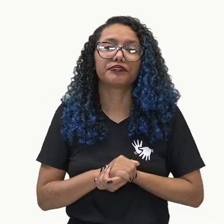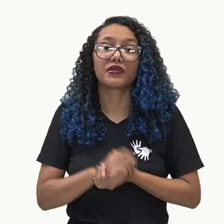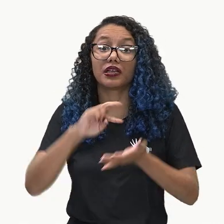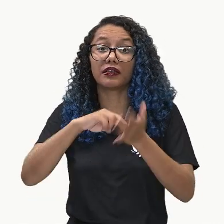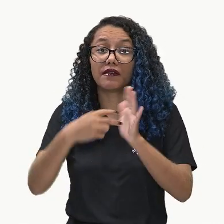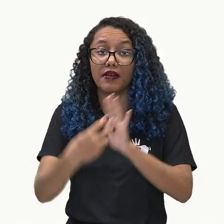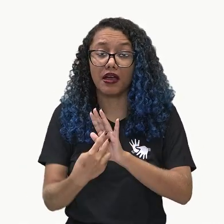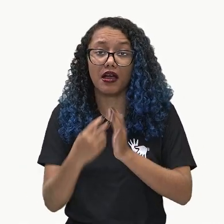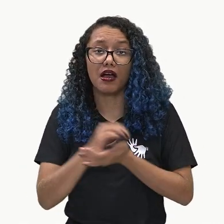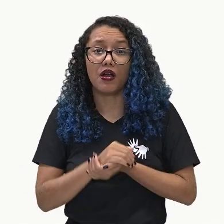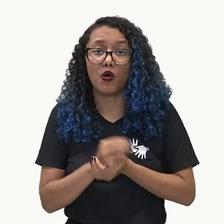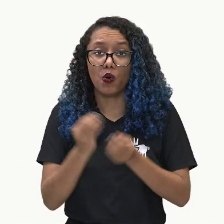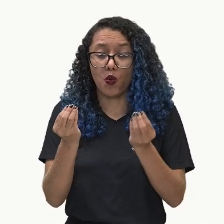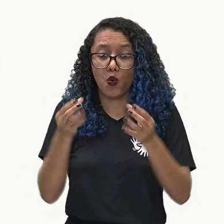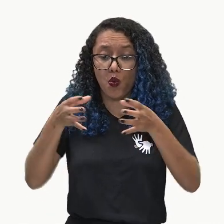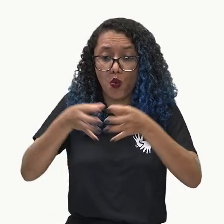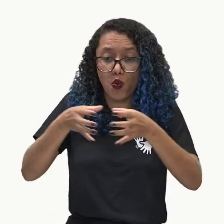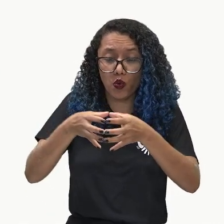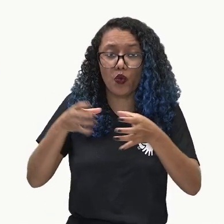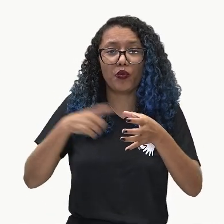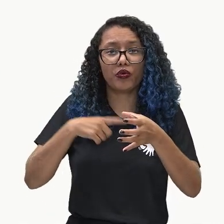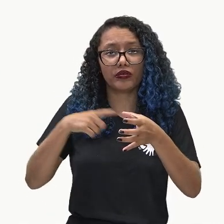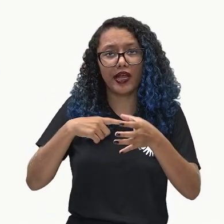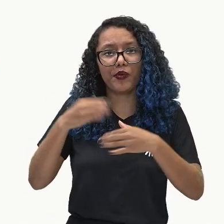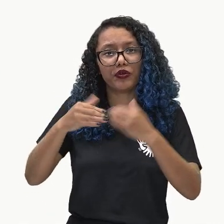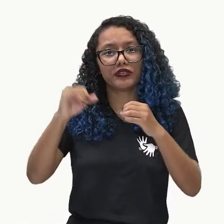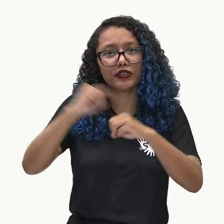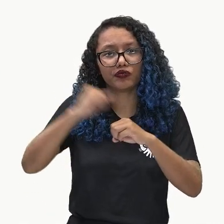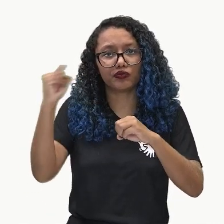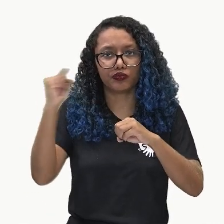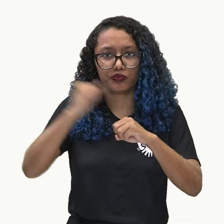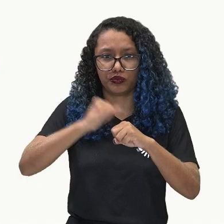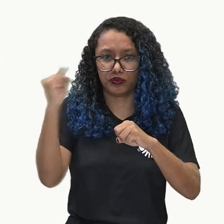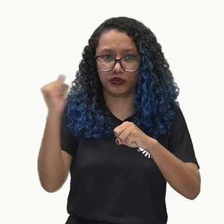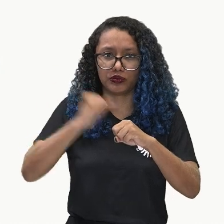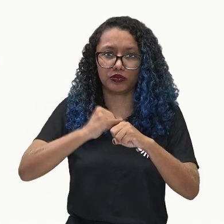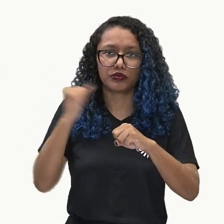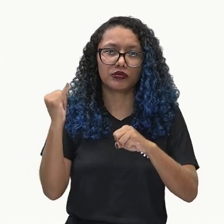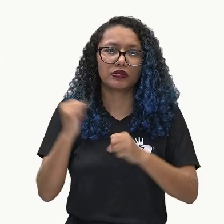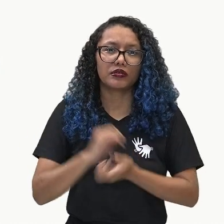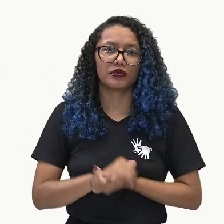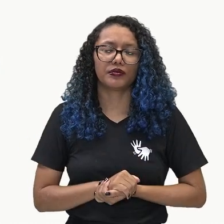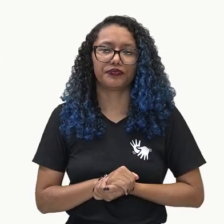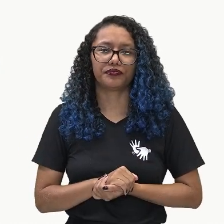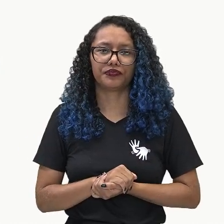o processo de ionização, ou seja, eles